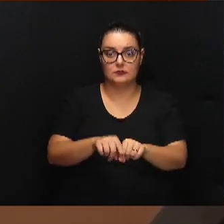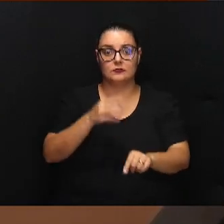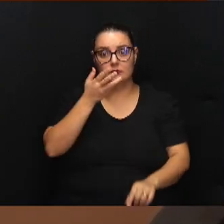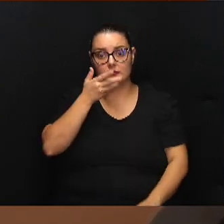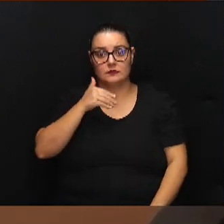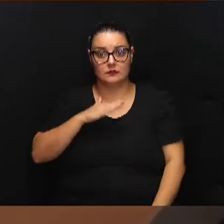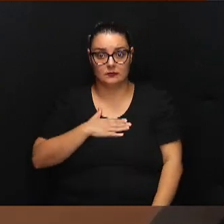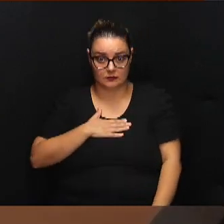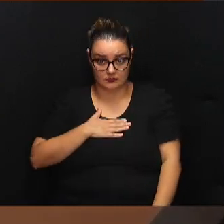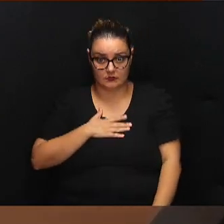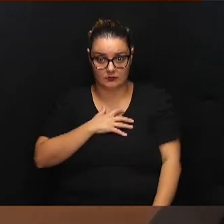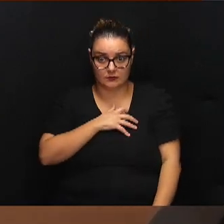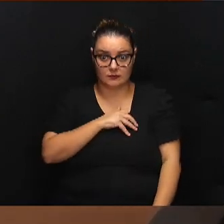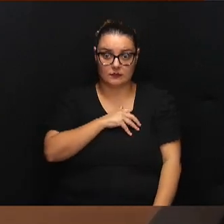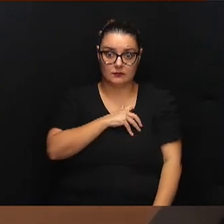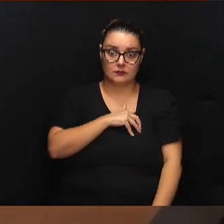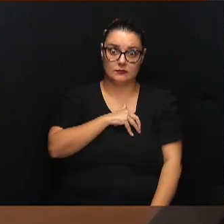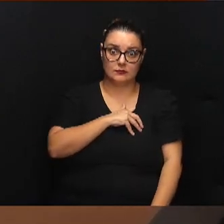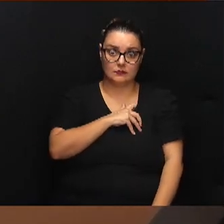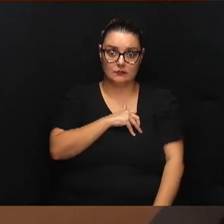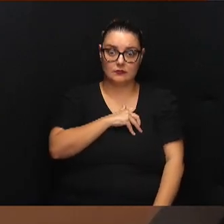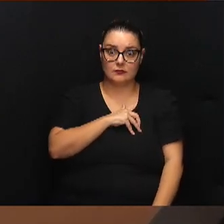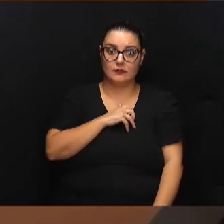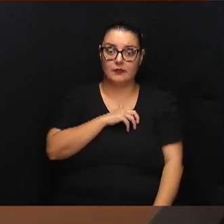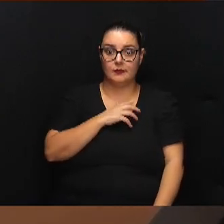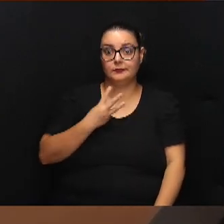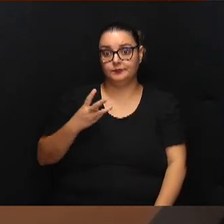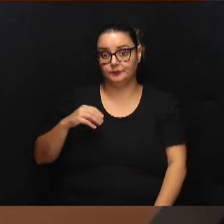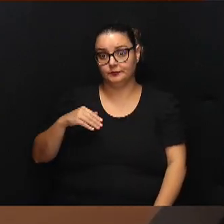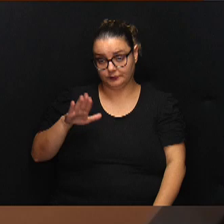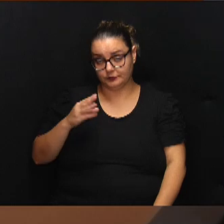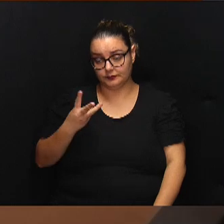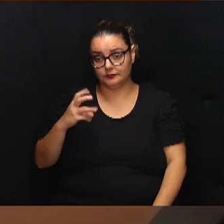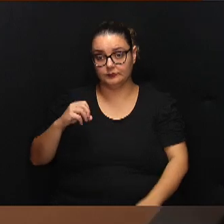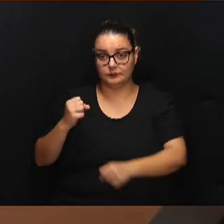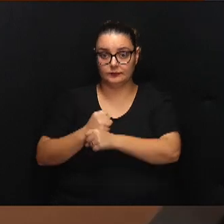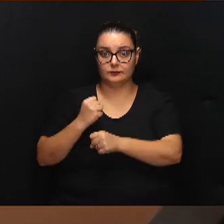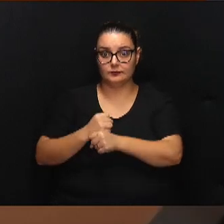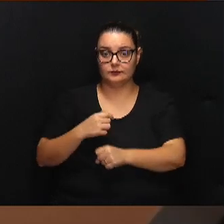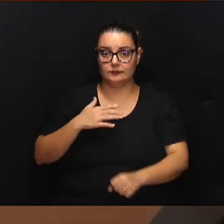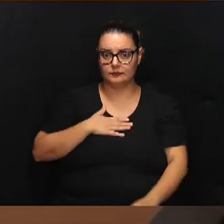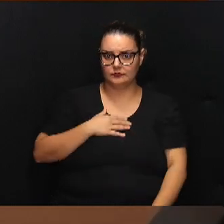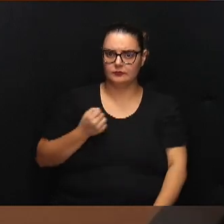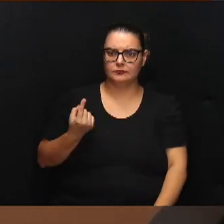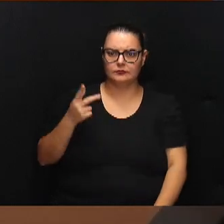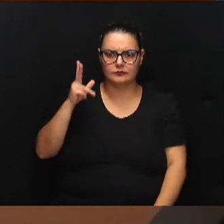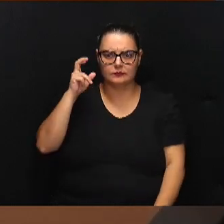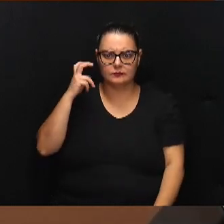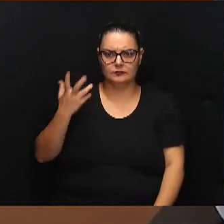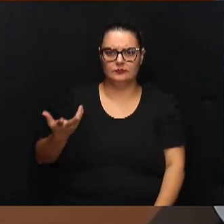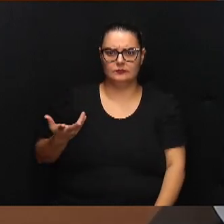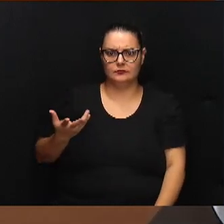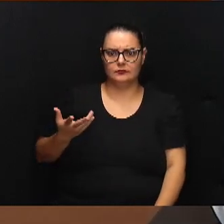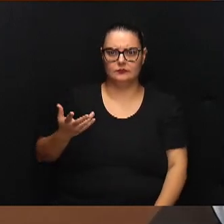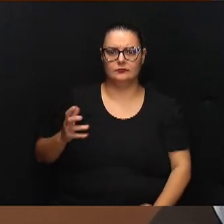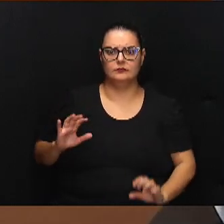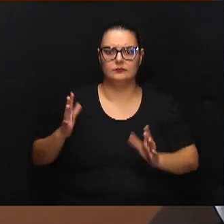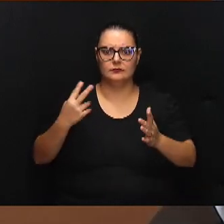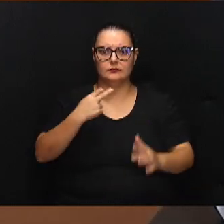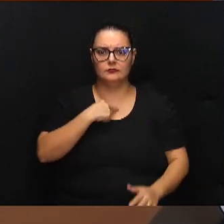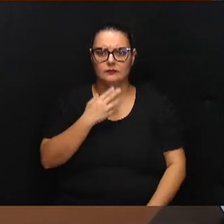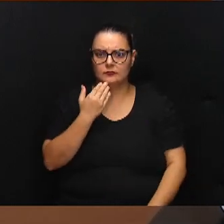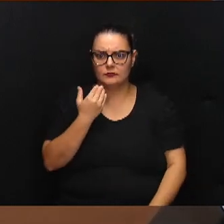mim, isso faz mais de 30 anos, e para mim a coisa mais esquisita era naquela época escutar alguém falar, não, mas vai ter festinha, ele não pode